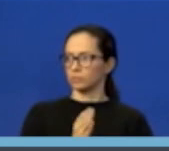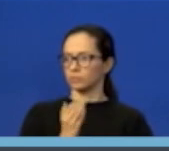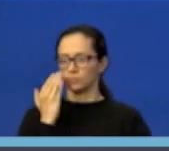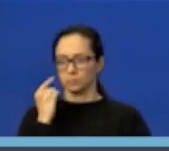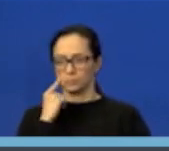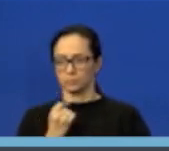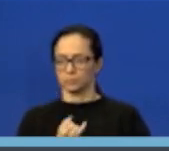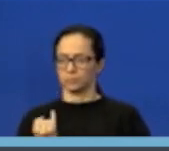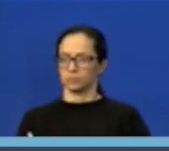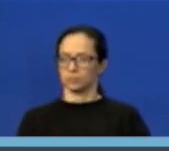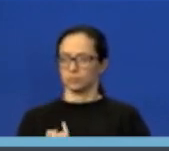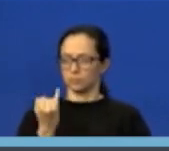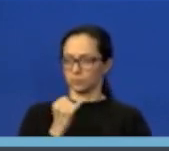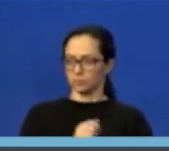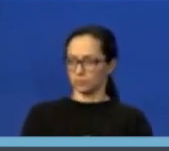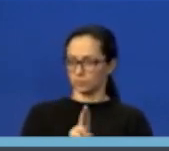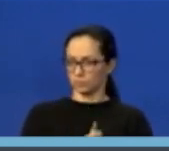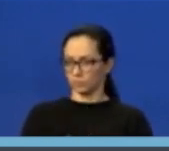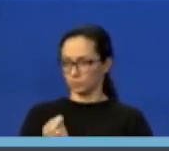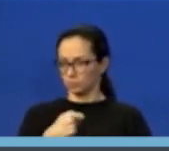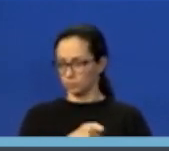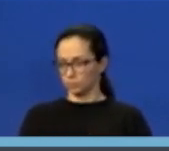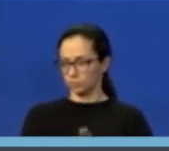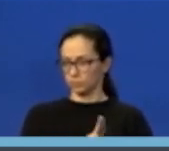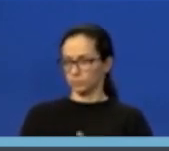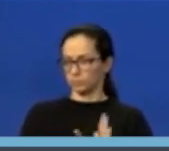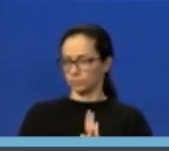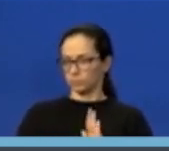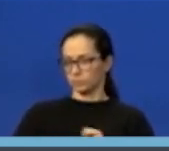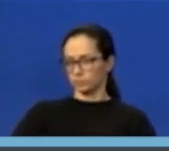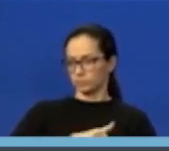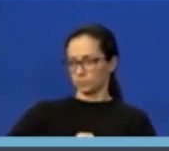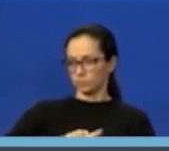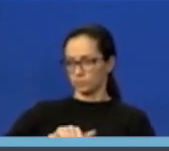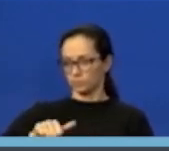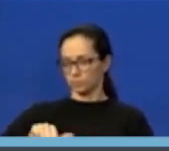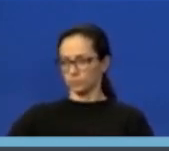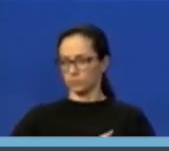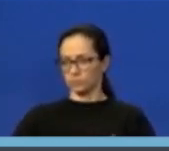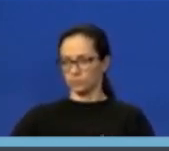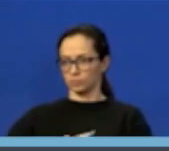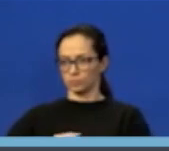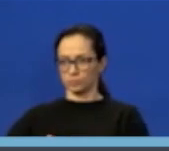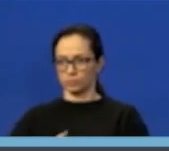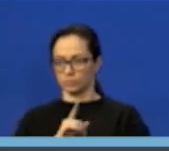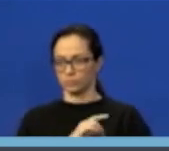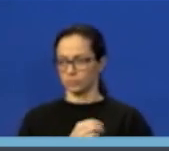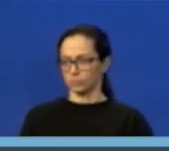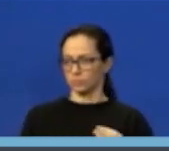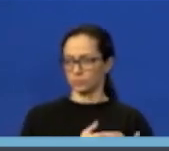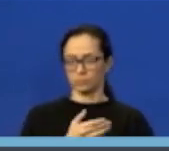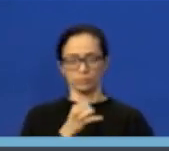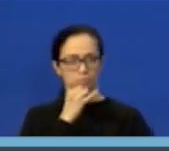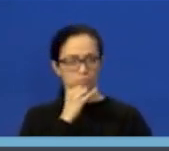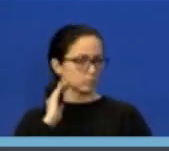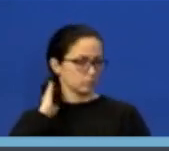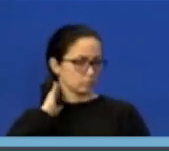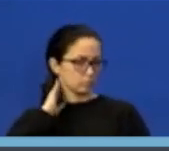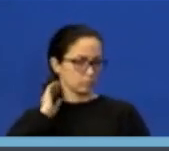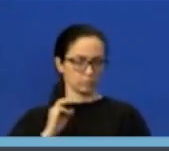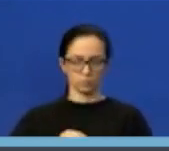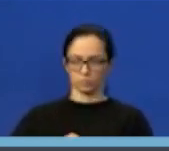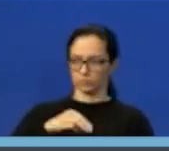importante, né, que ele é principalmente usado então para avaliação de doenças neurológicas, como por exemplo a meningite, né, que seria